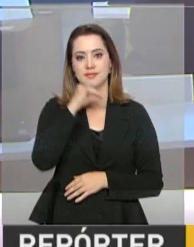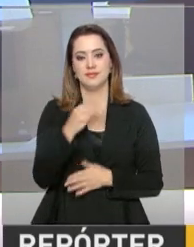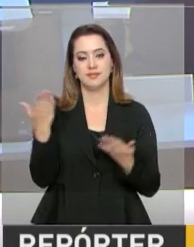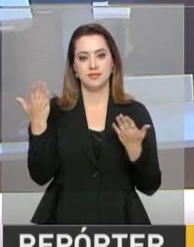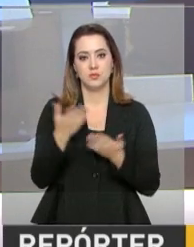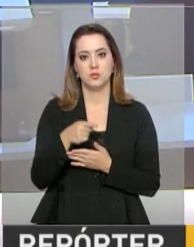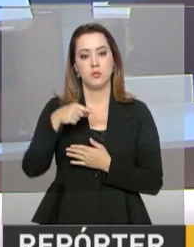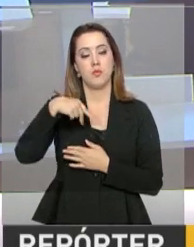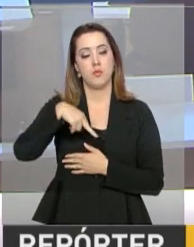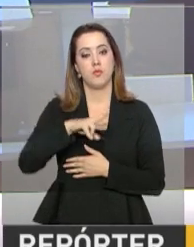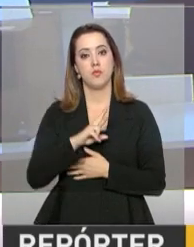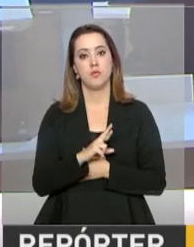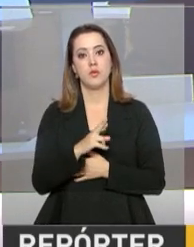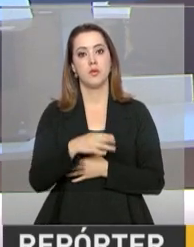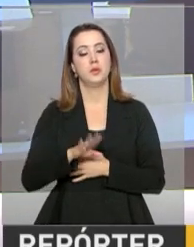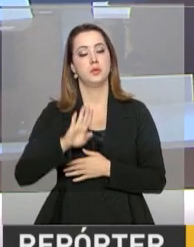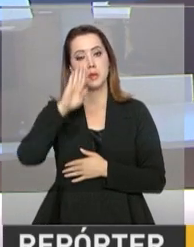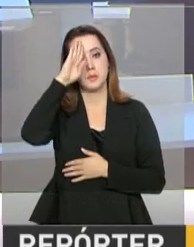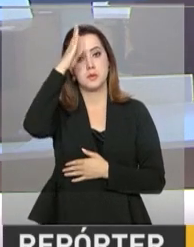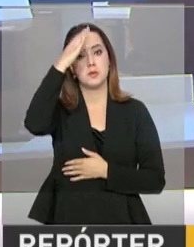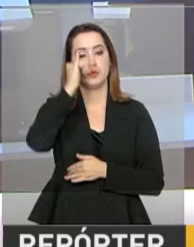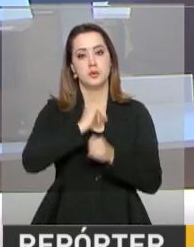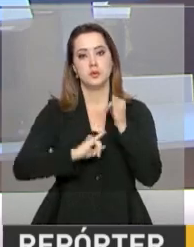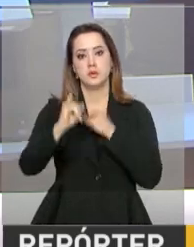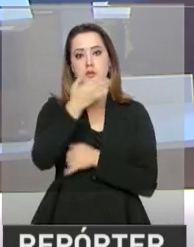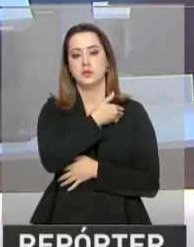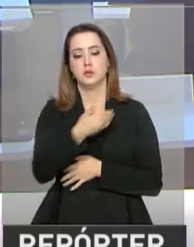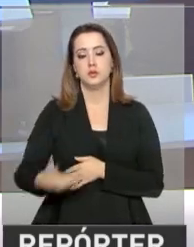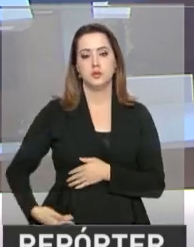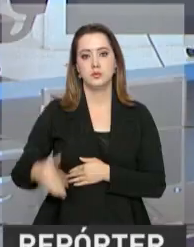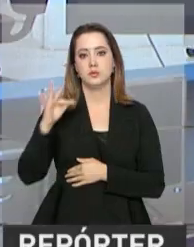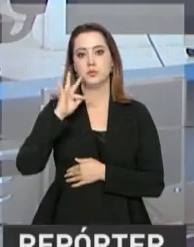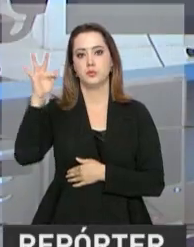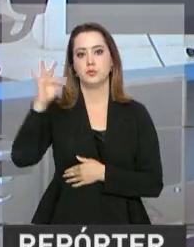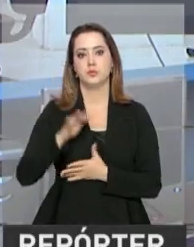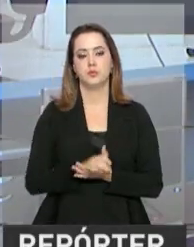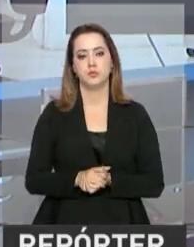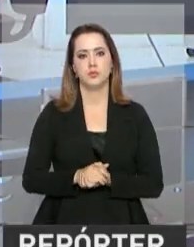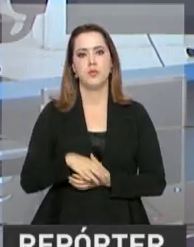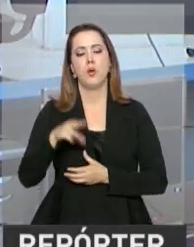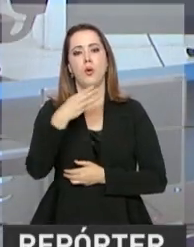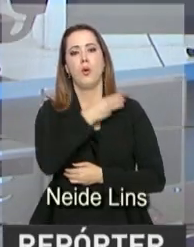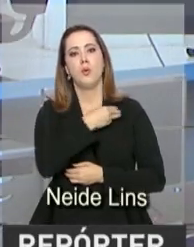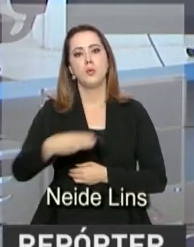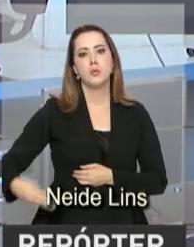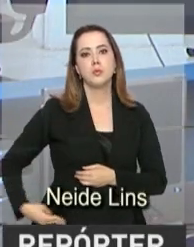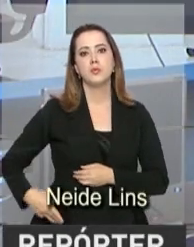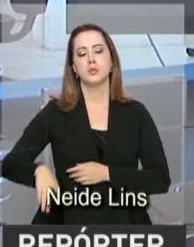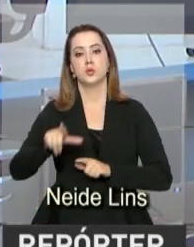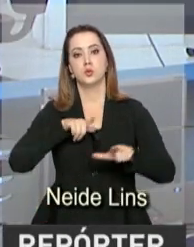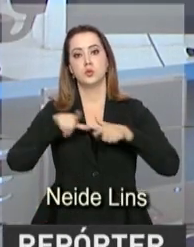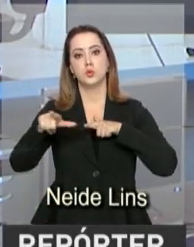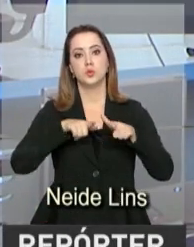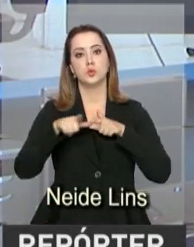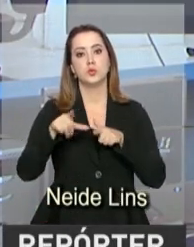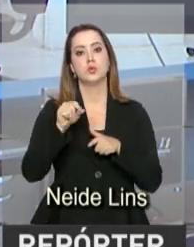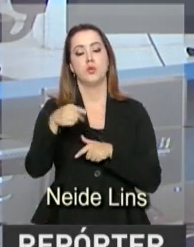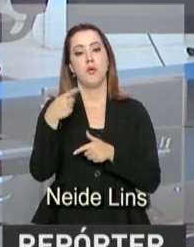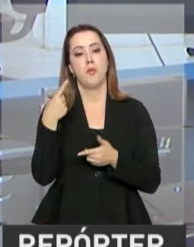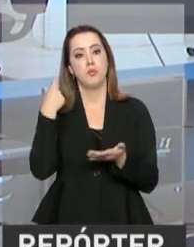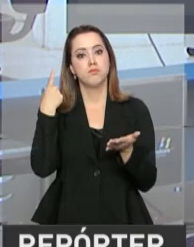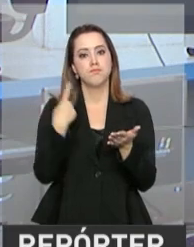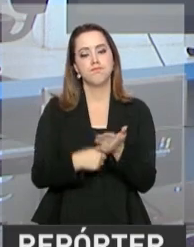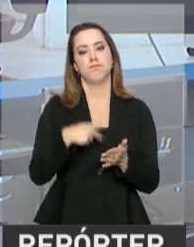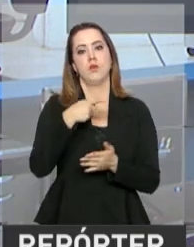Olá, estamos de volta com o repórter NBR e as principais notícias do governo federal. O ministro do Trabalho, Ronaldo Nogueira, voltou a afirmar